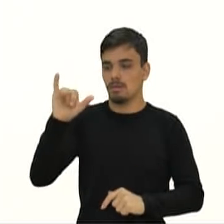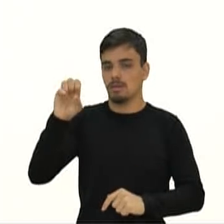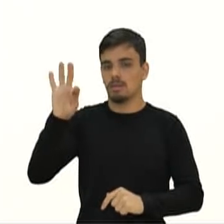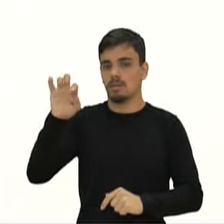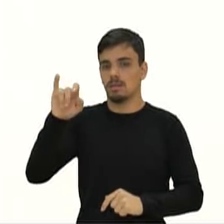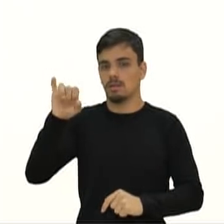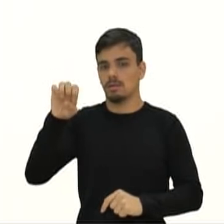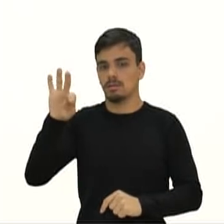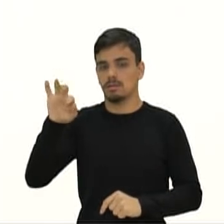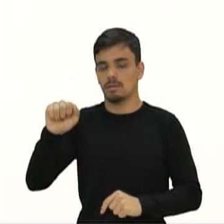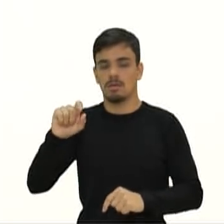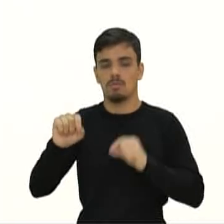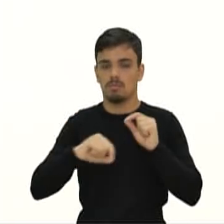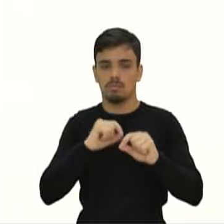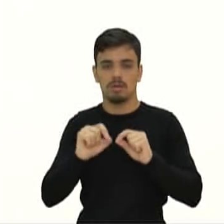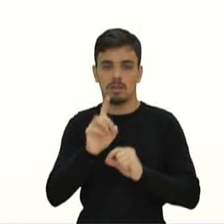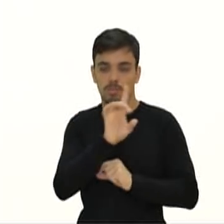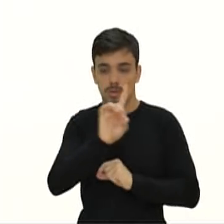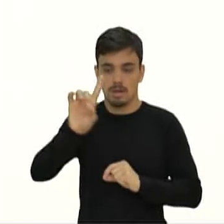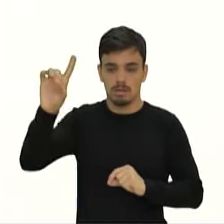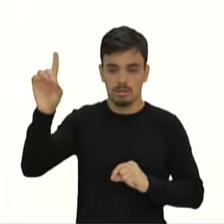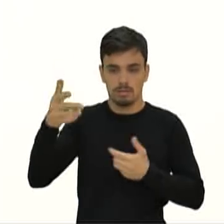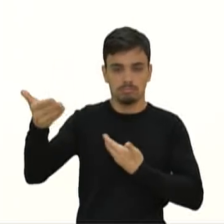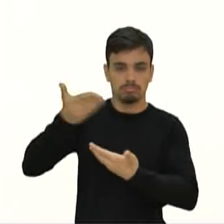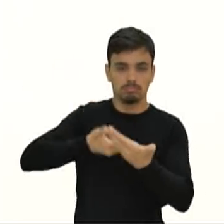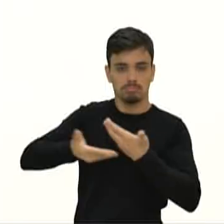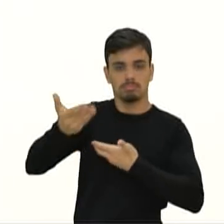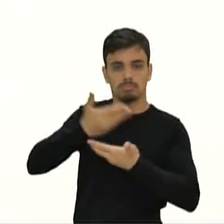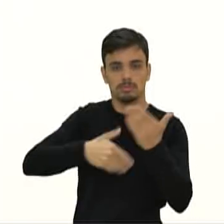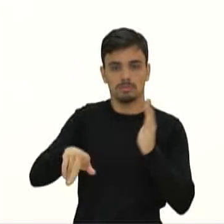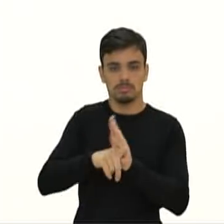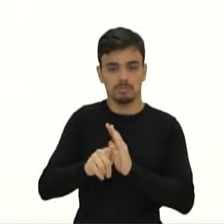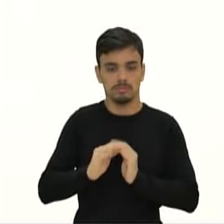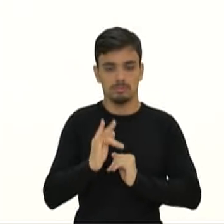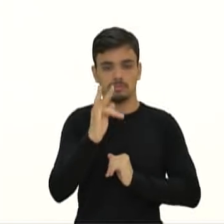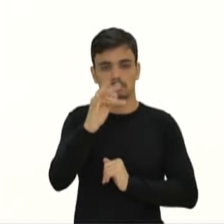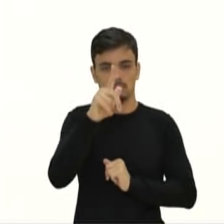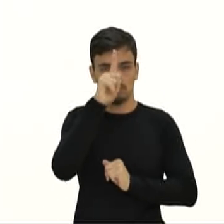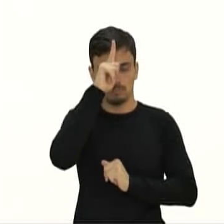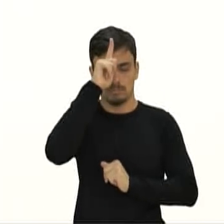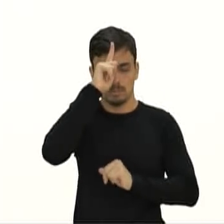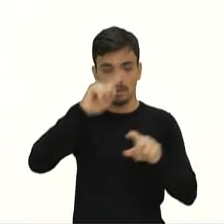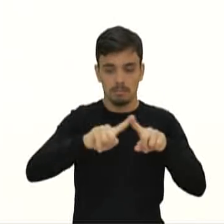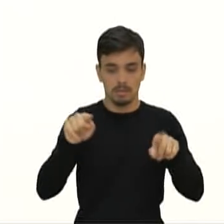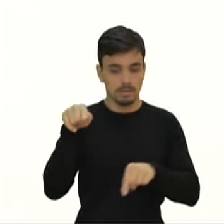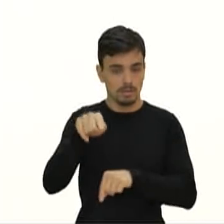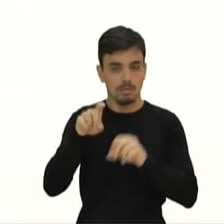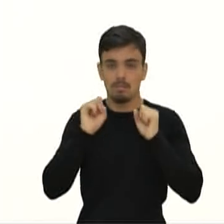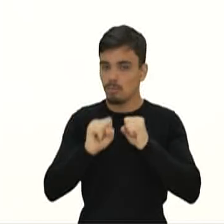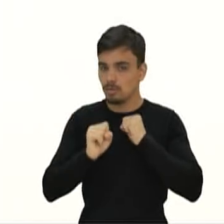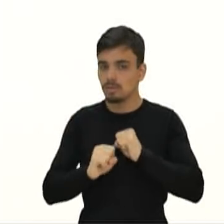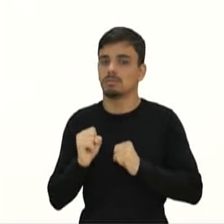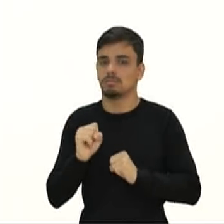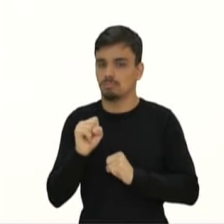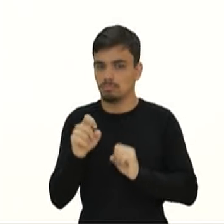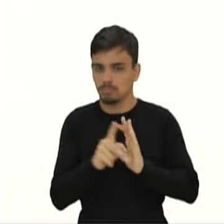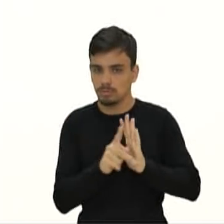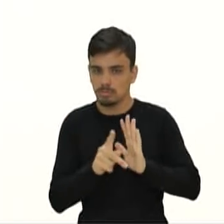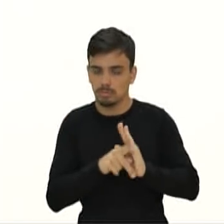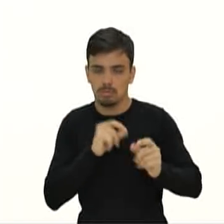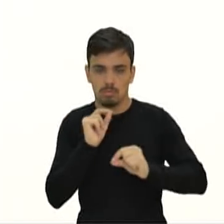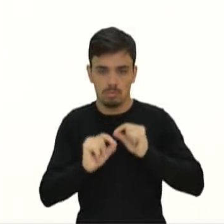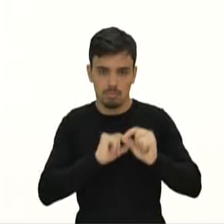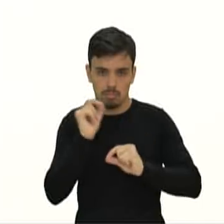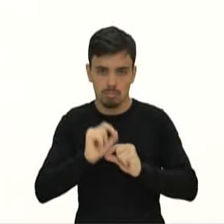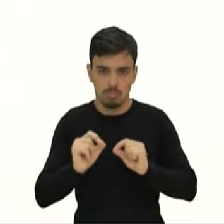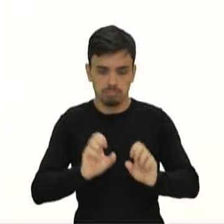sociedade. Não eram os deuses que interagiam no destino dos gregos, mas eles poderiam por si só desbravar as